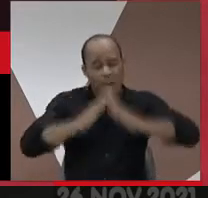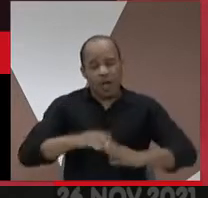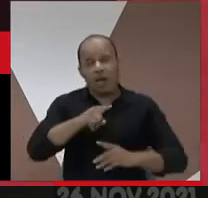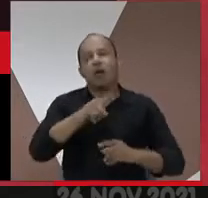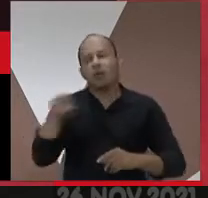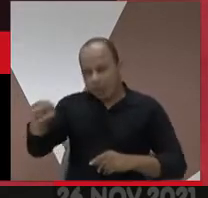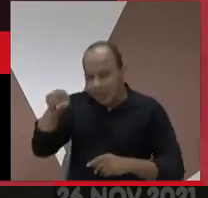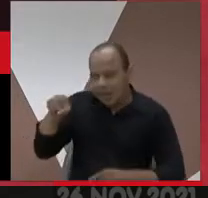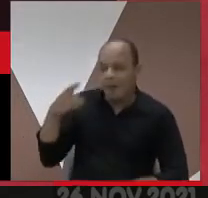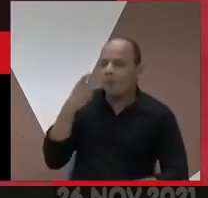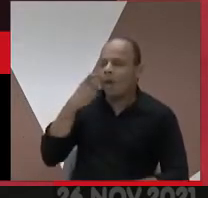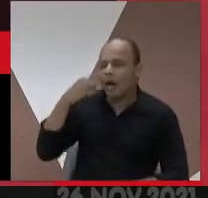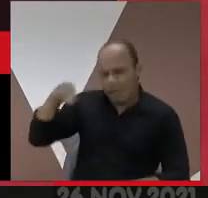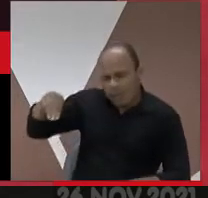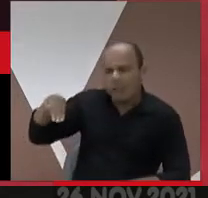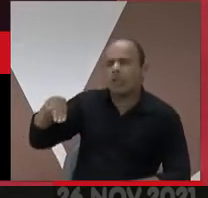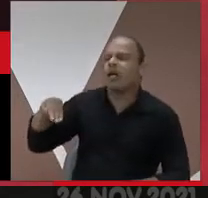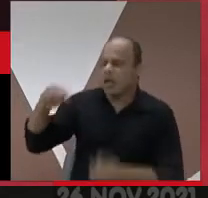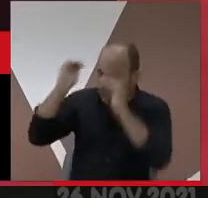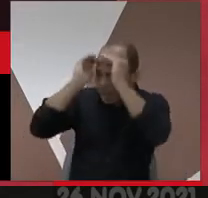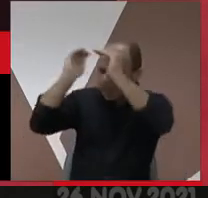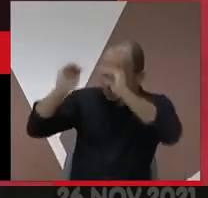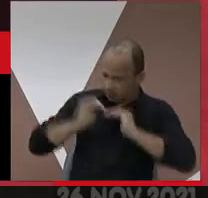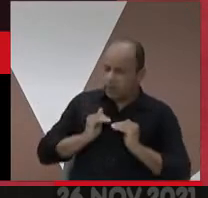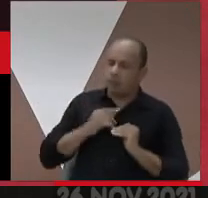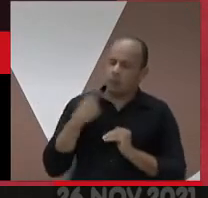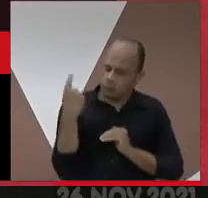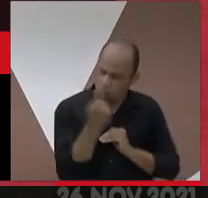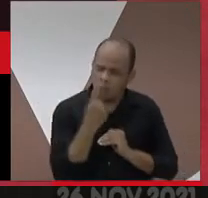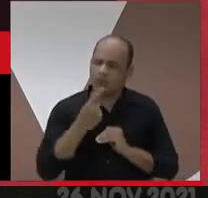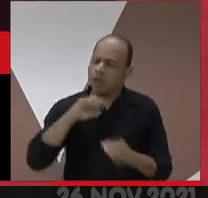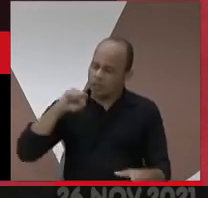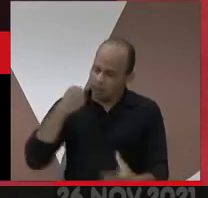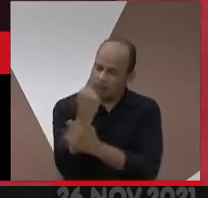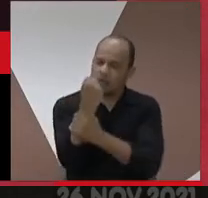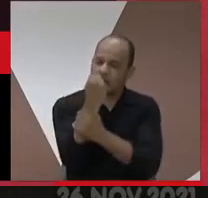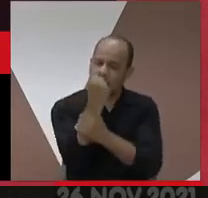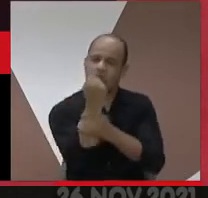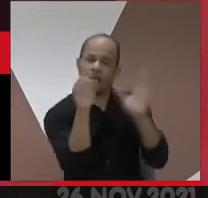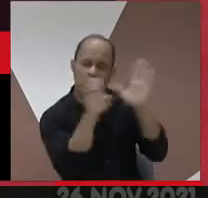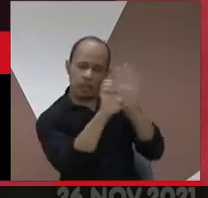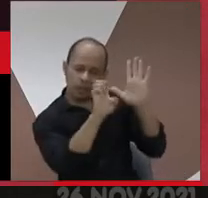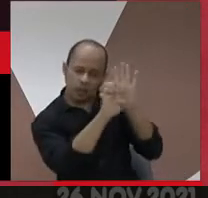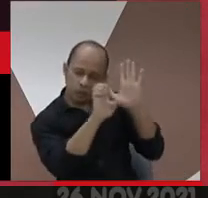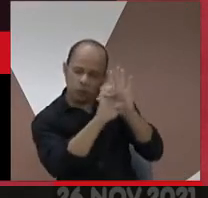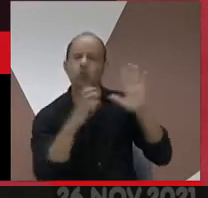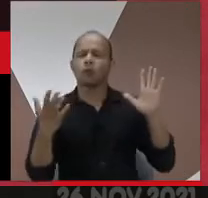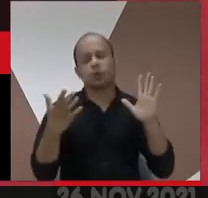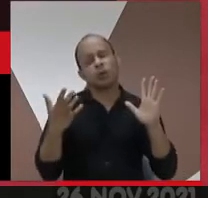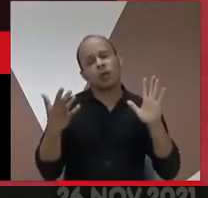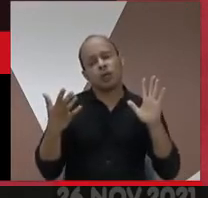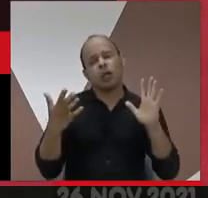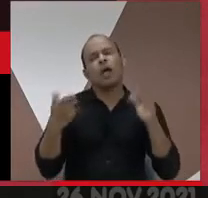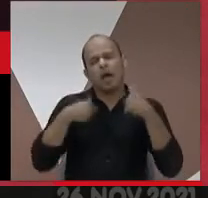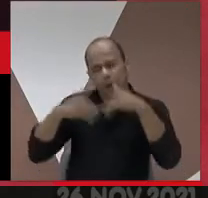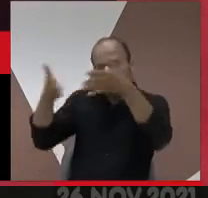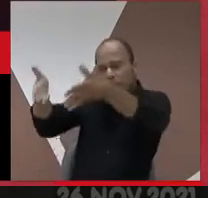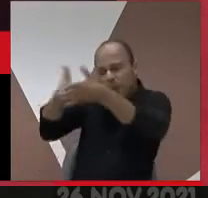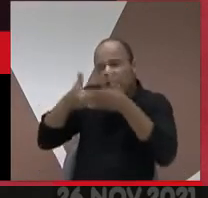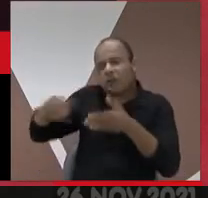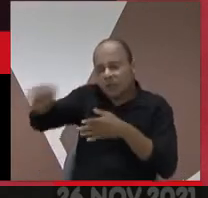com nós, garantindo o nosso estatuto. E eu pediria a vocês, desta casa, com todo